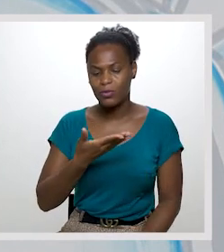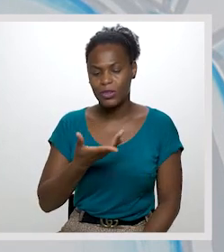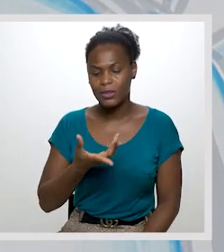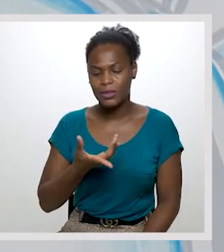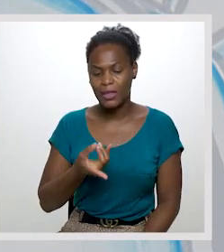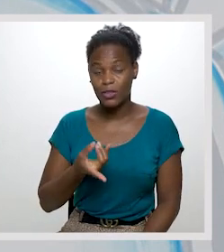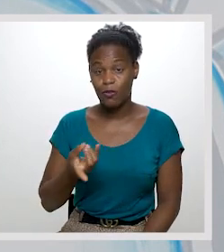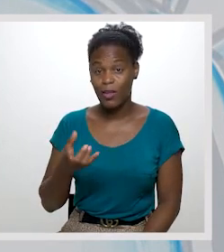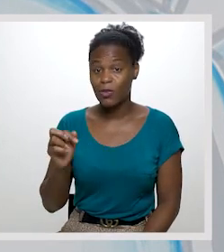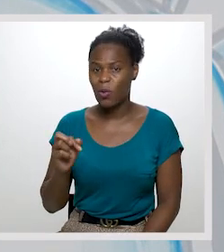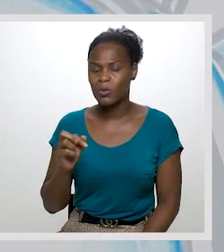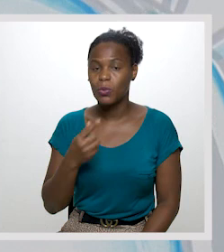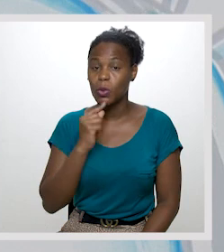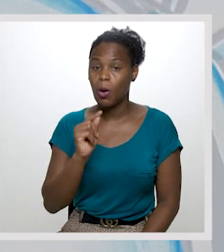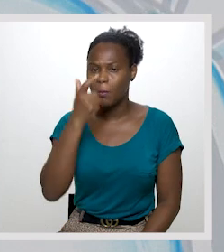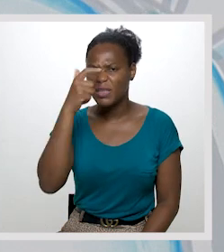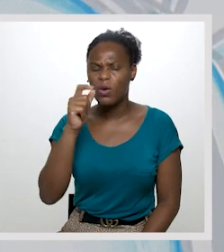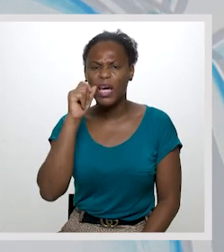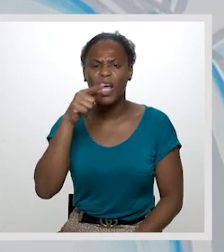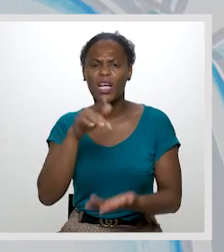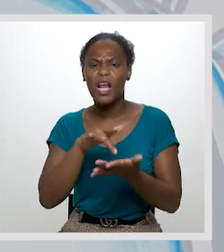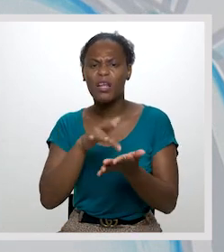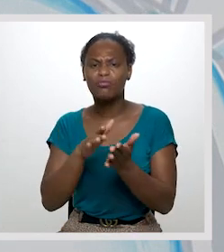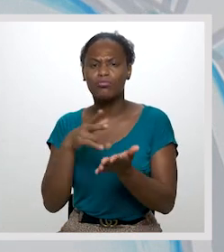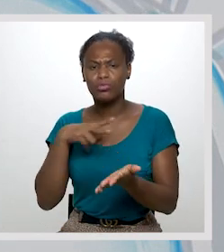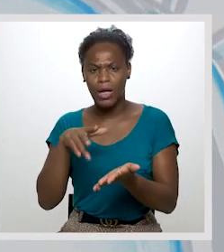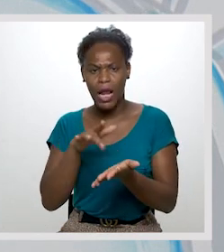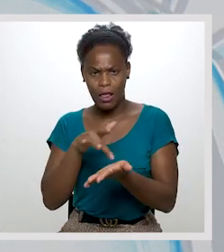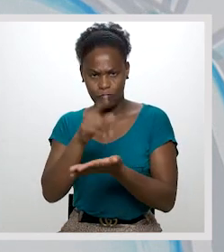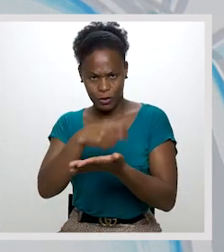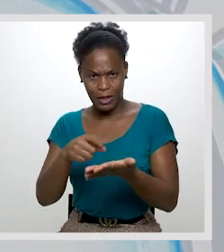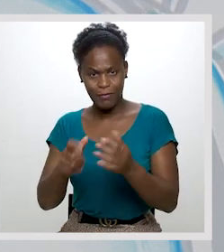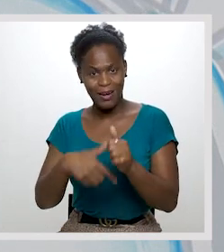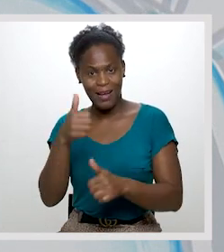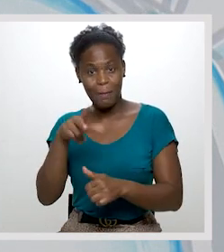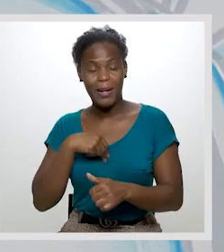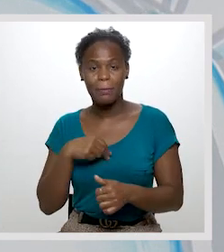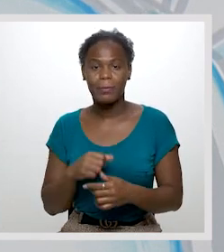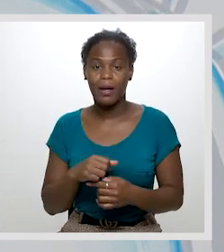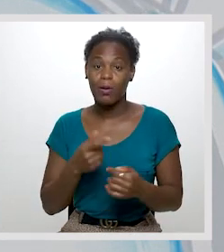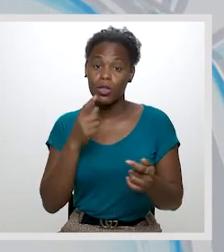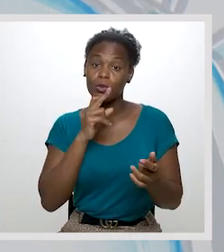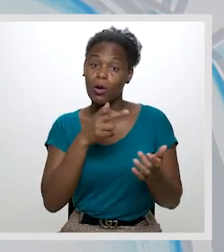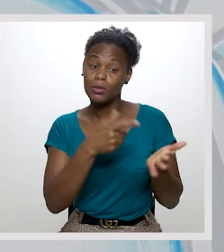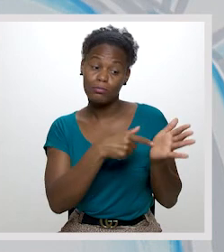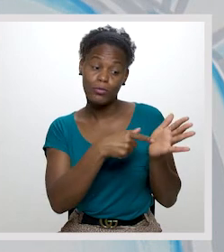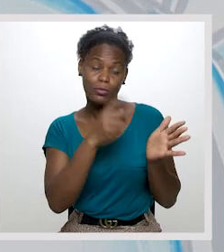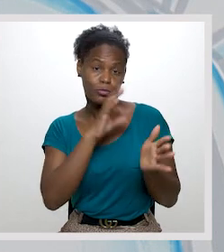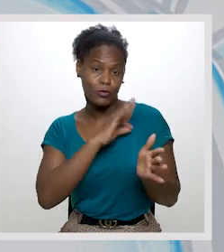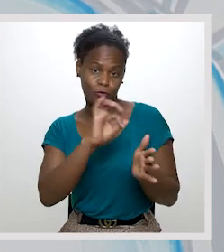1998? Depois de responder a pergunta, mostrem a vossa resposta ao professor de língua portuguesa para fazer a